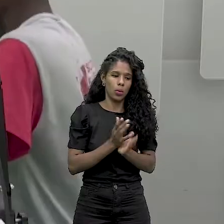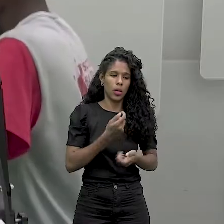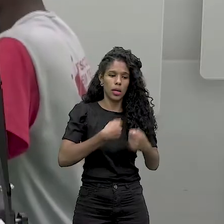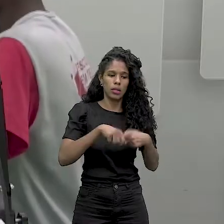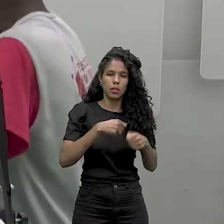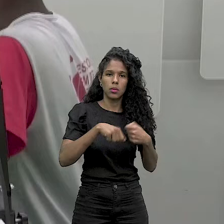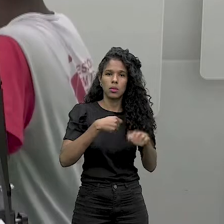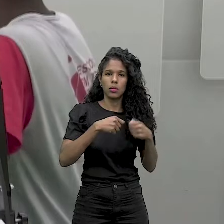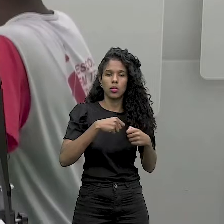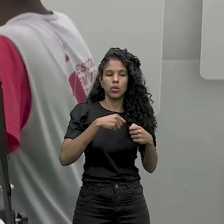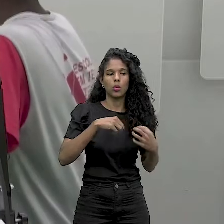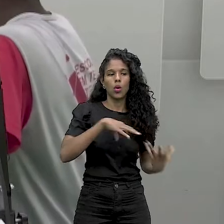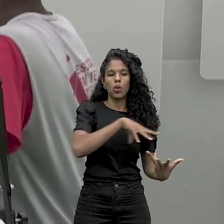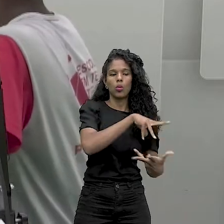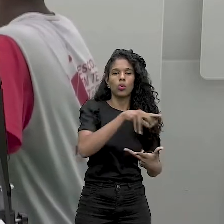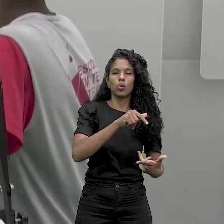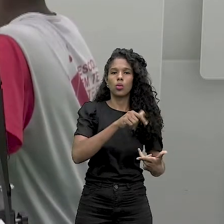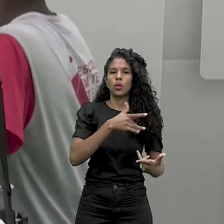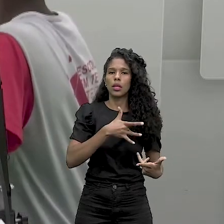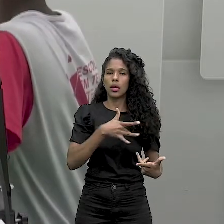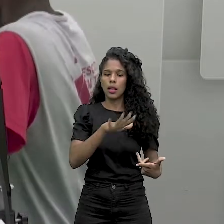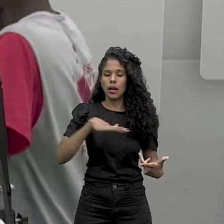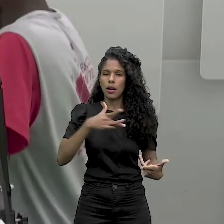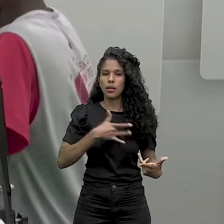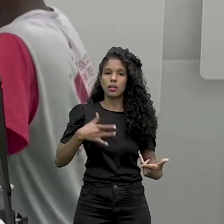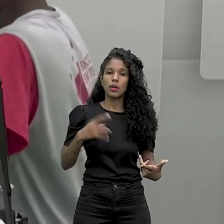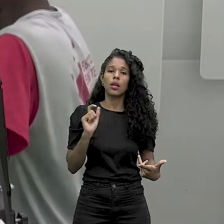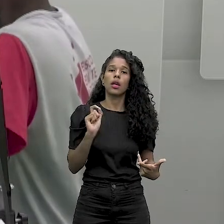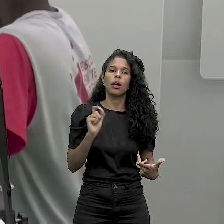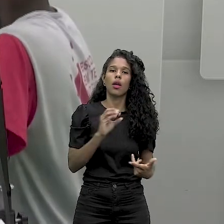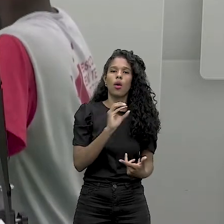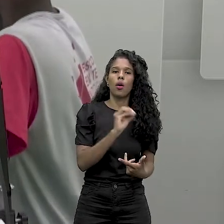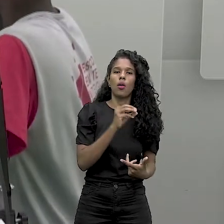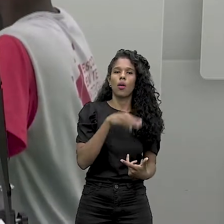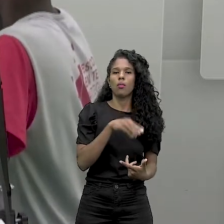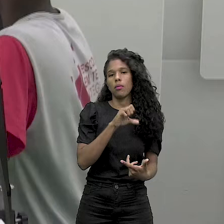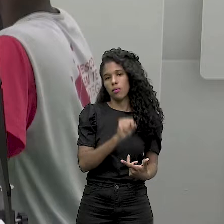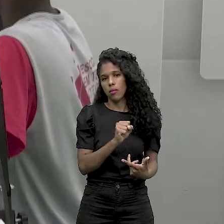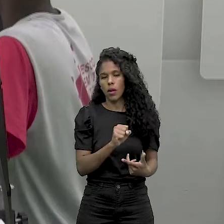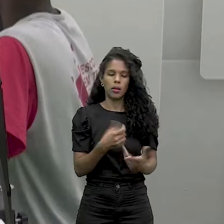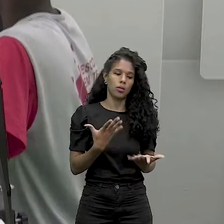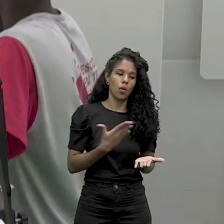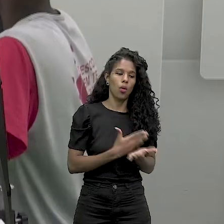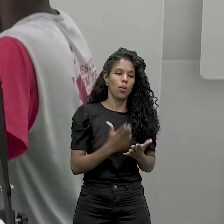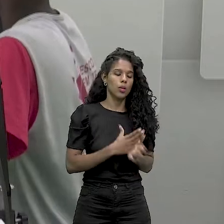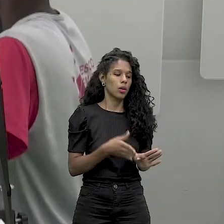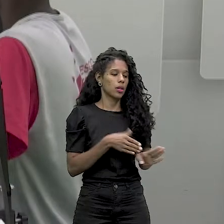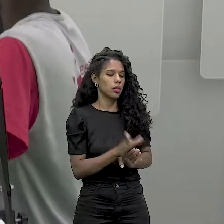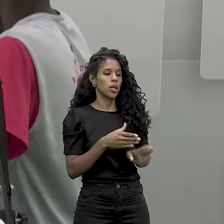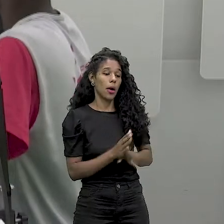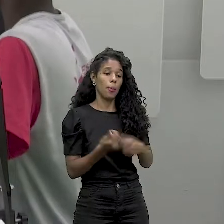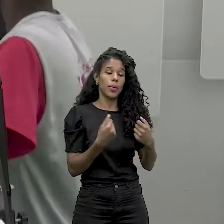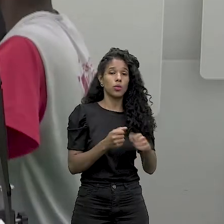bem pedagógico nesse sentido, né? Mas vamos deixar aí você também contribuir aí, ver o que